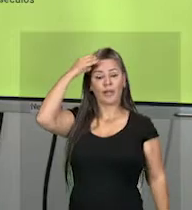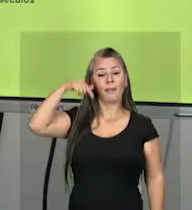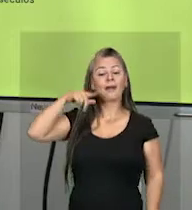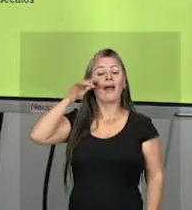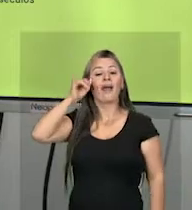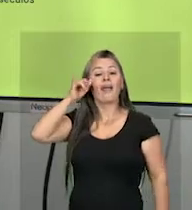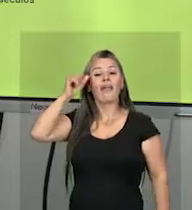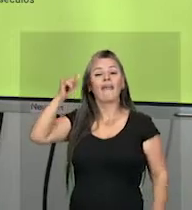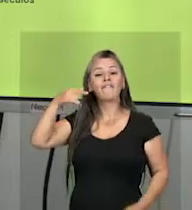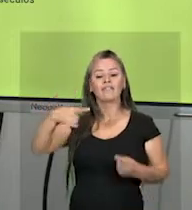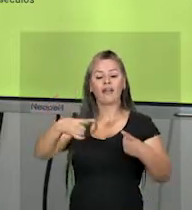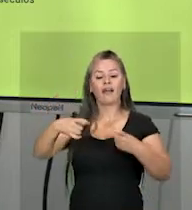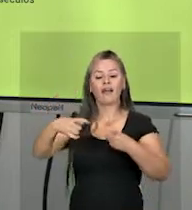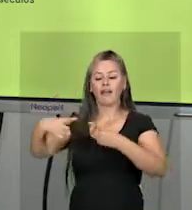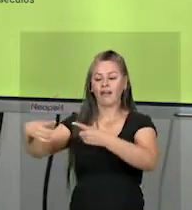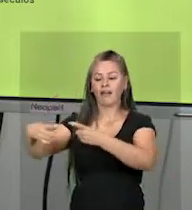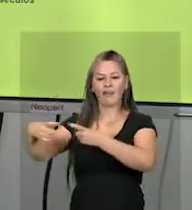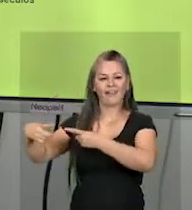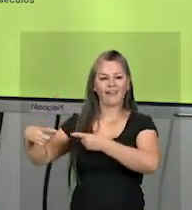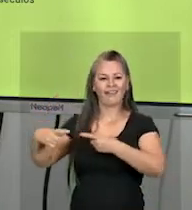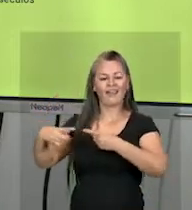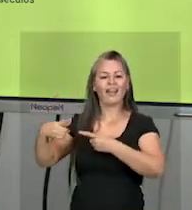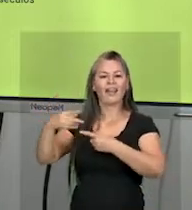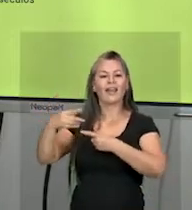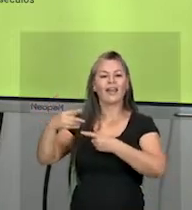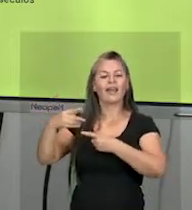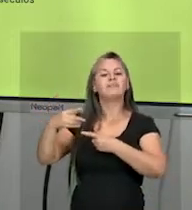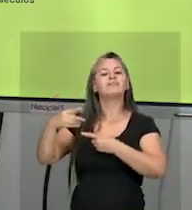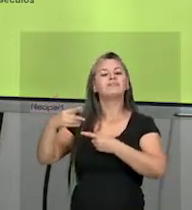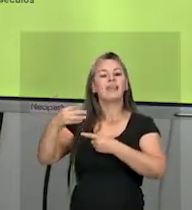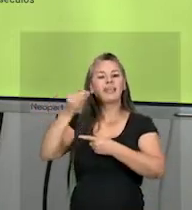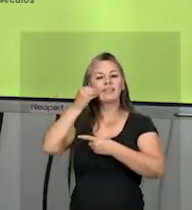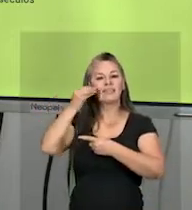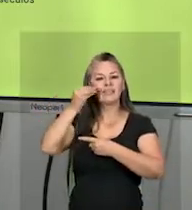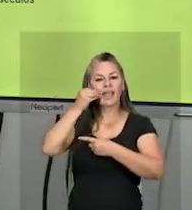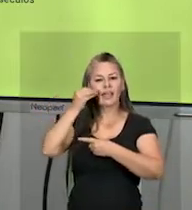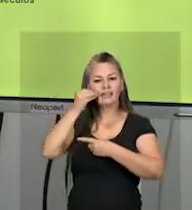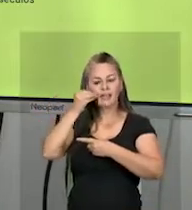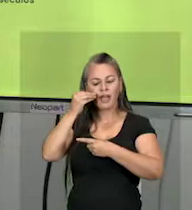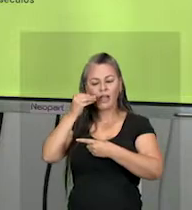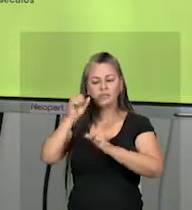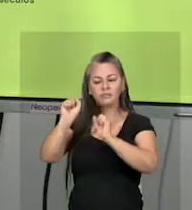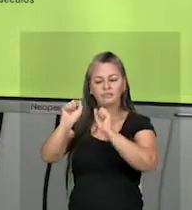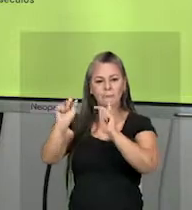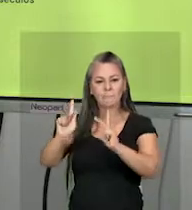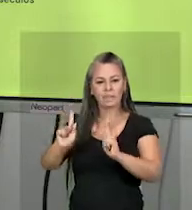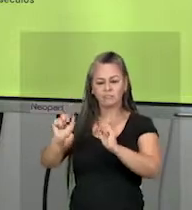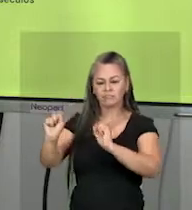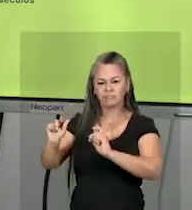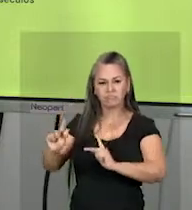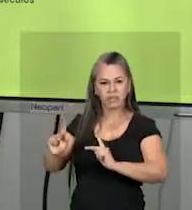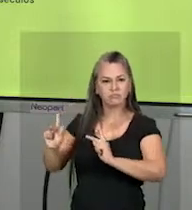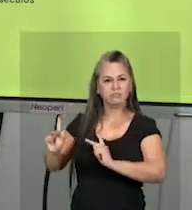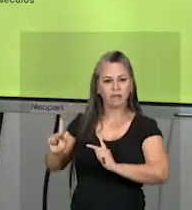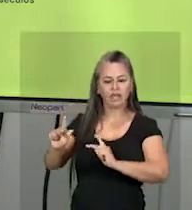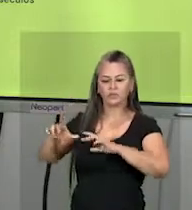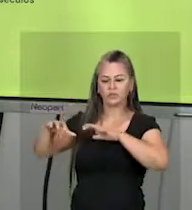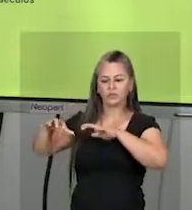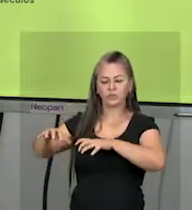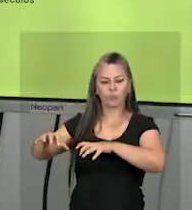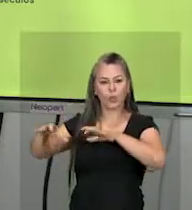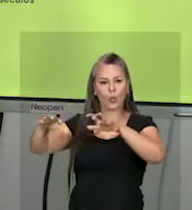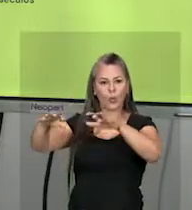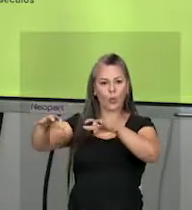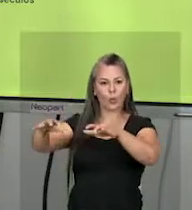mais tanta guerra e que haja alguma harmonia, né, entre os reinos ali, para que a vida possa acontecer de alguma forma, ou de uma forma